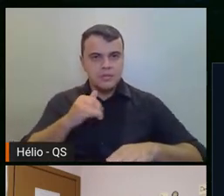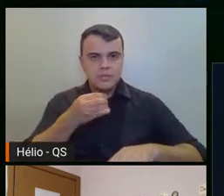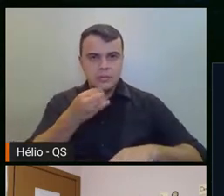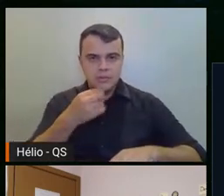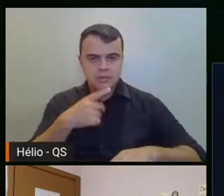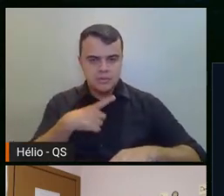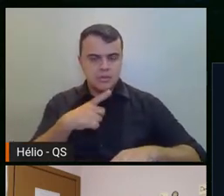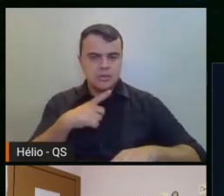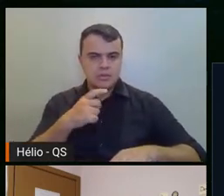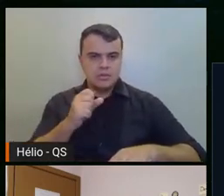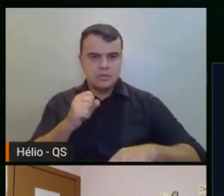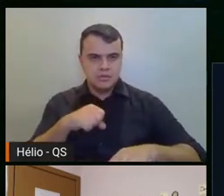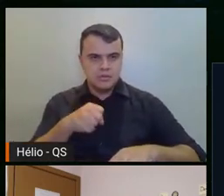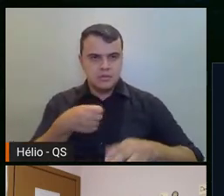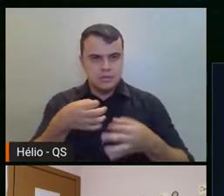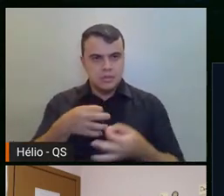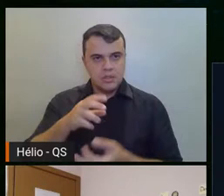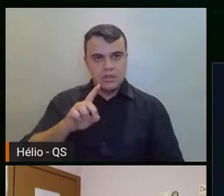existem